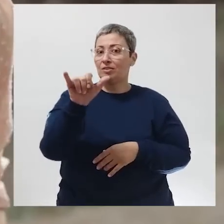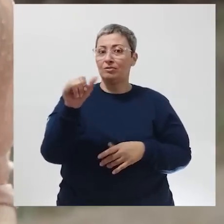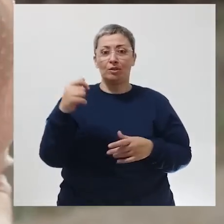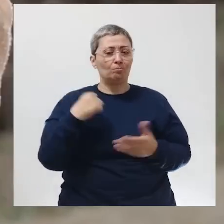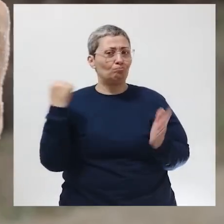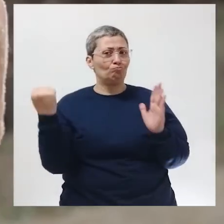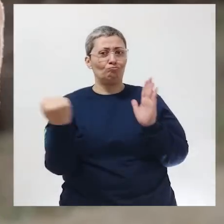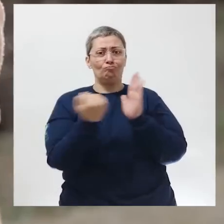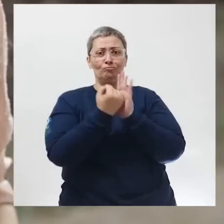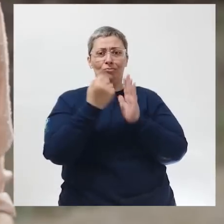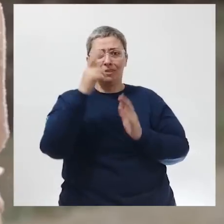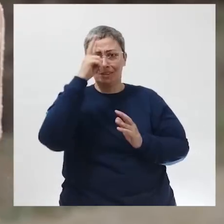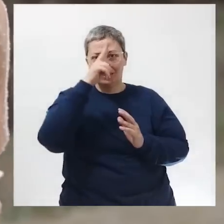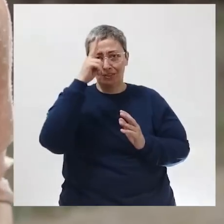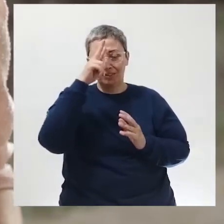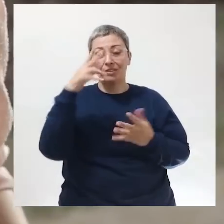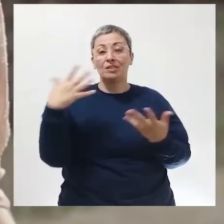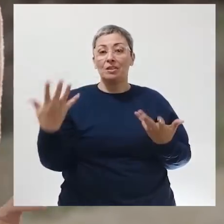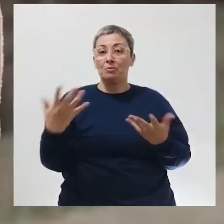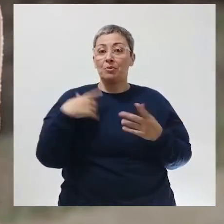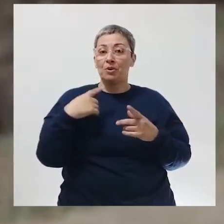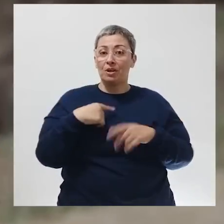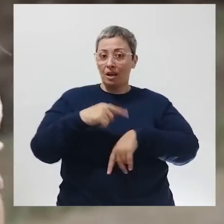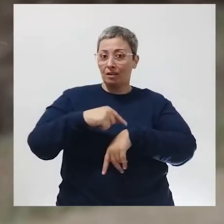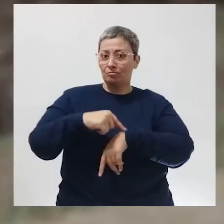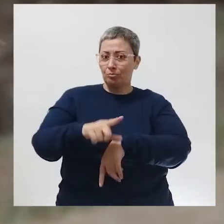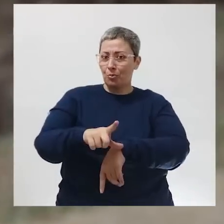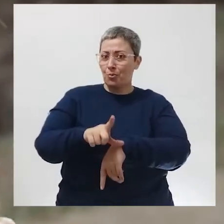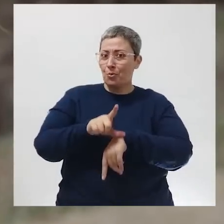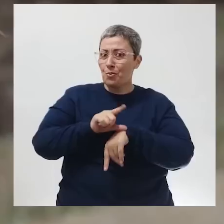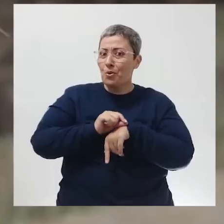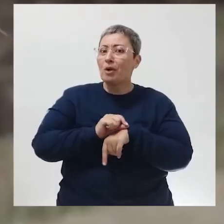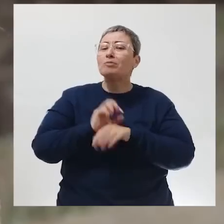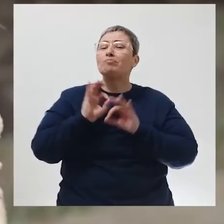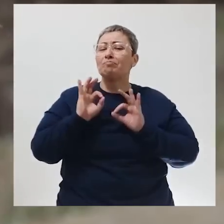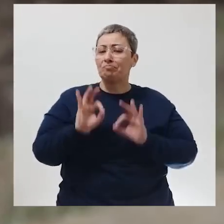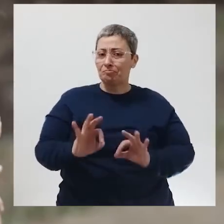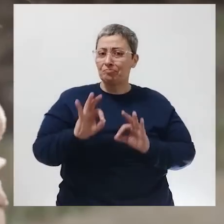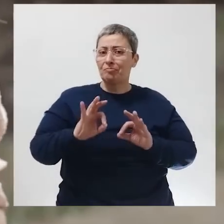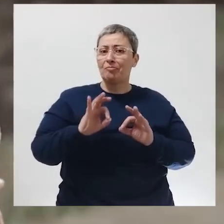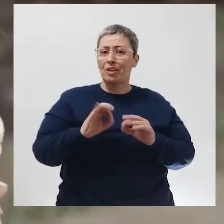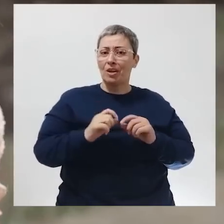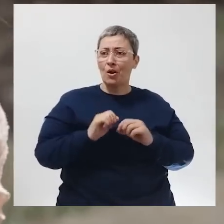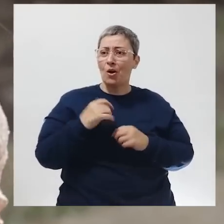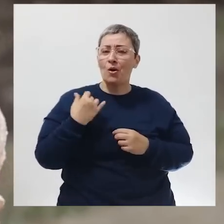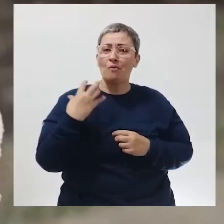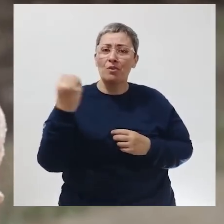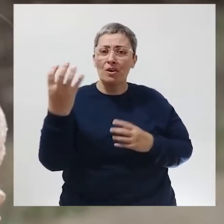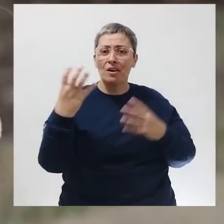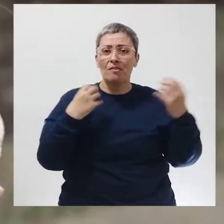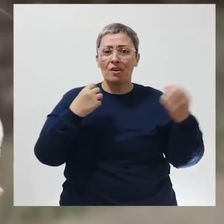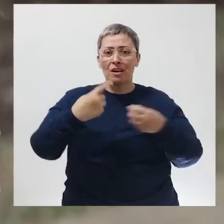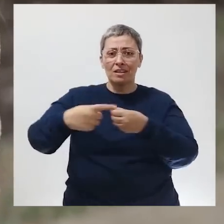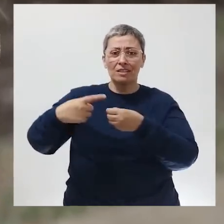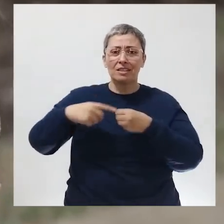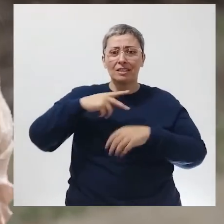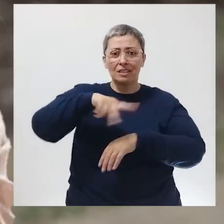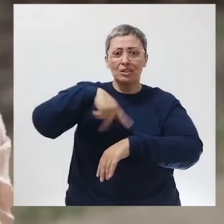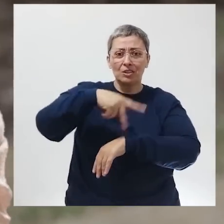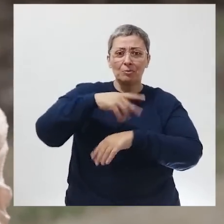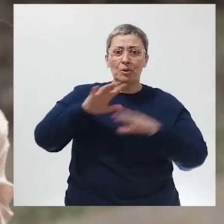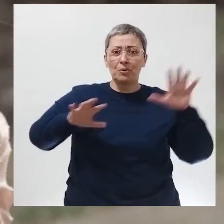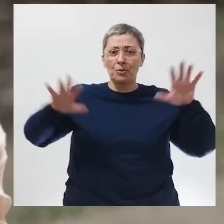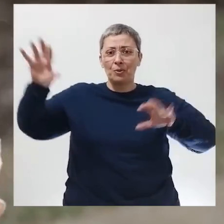um grande marco para a nossa história, pois ele diminuiu de forma significativa o tempo de viagem entre